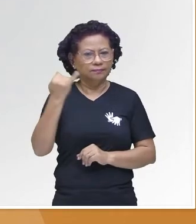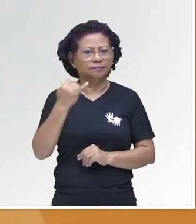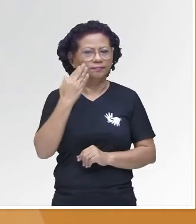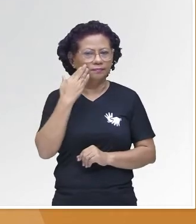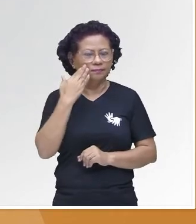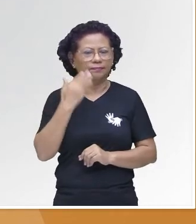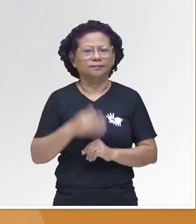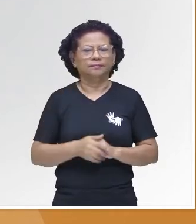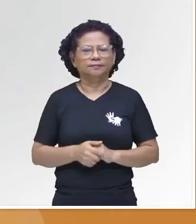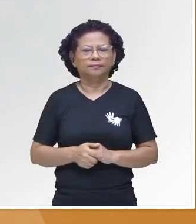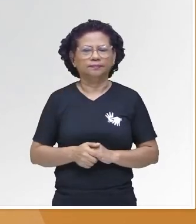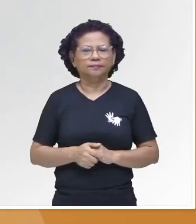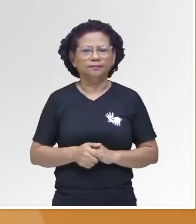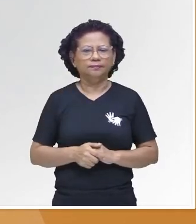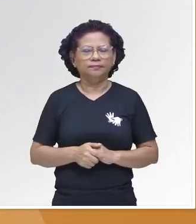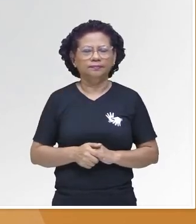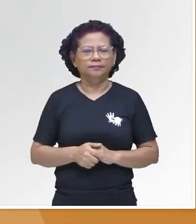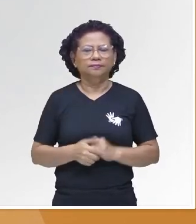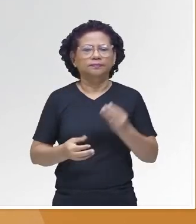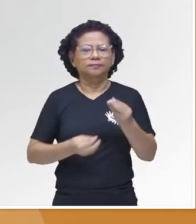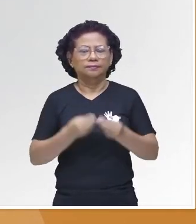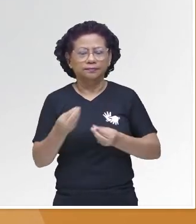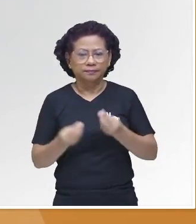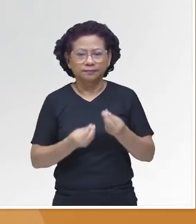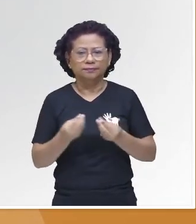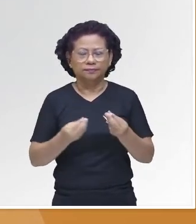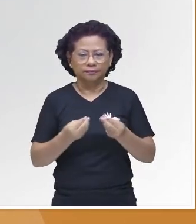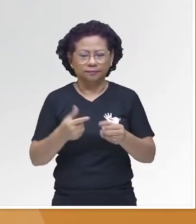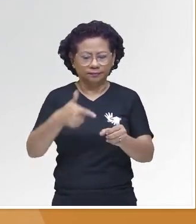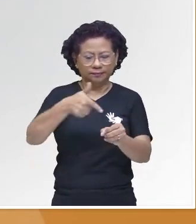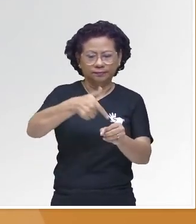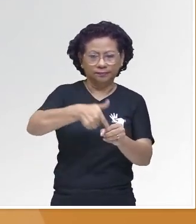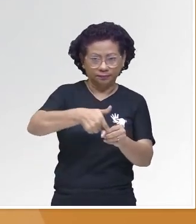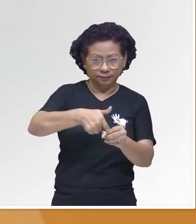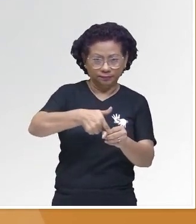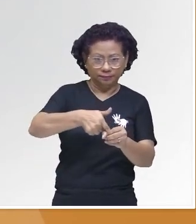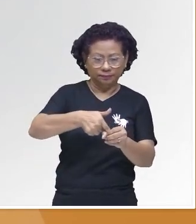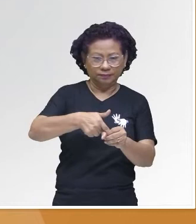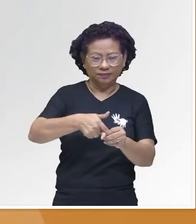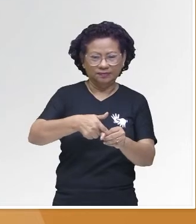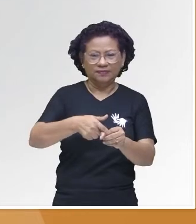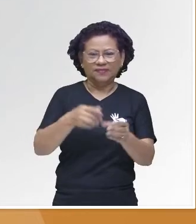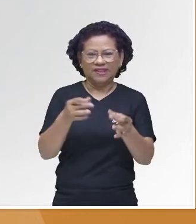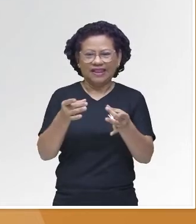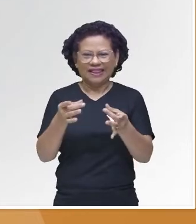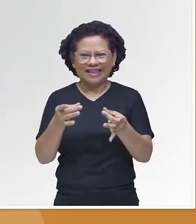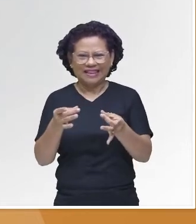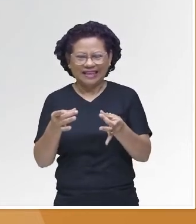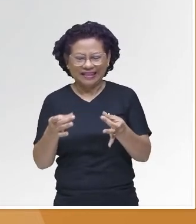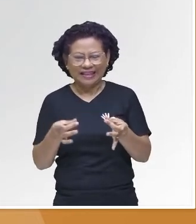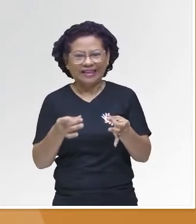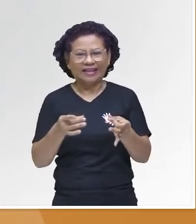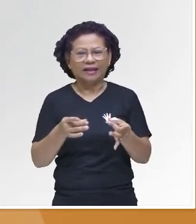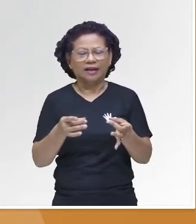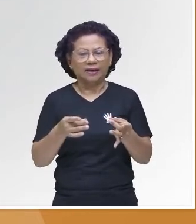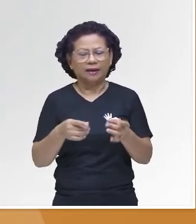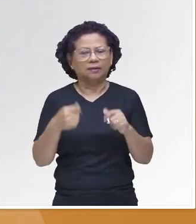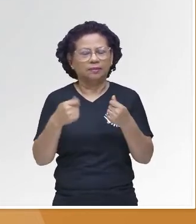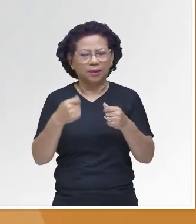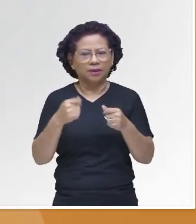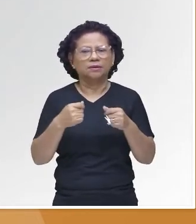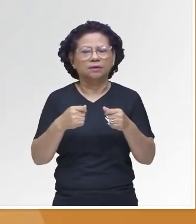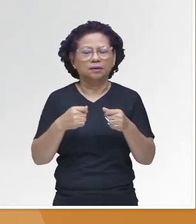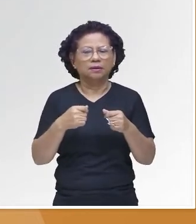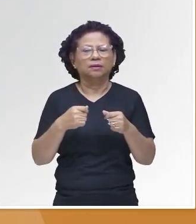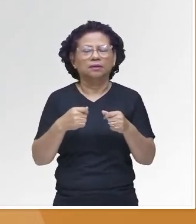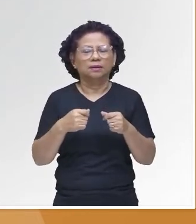nas refinarias. Então, quando vai para as refinarias, vai ser usado para produção de combustível, como